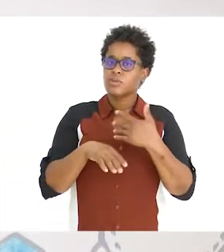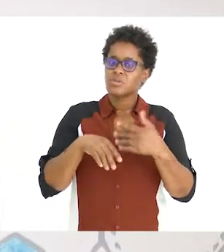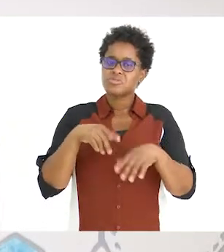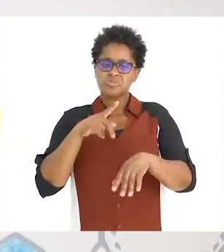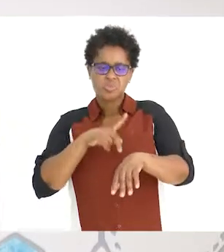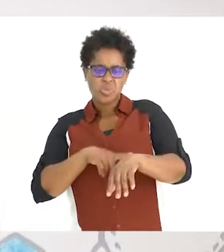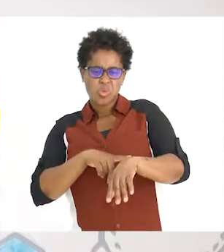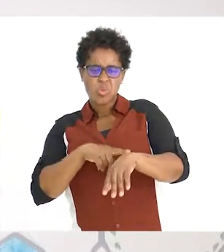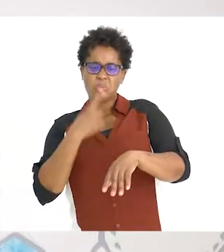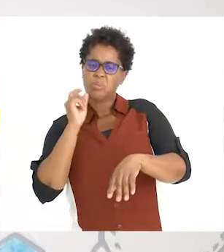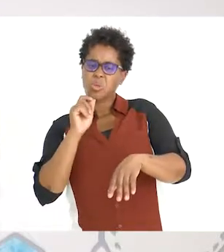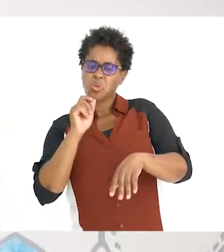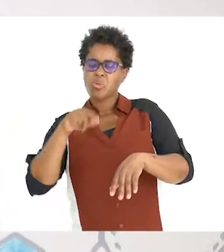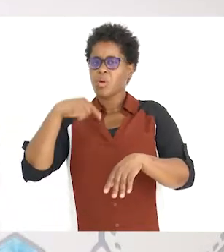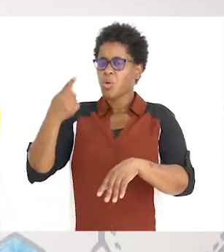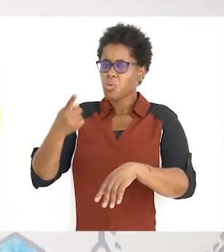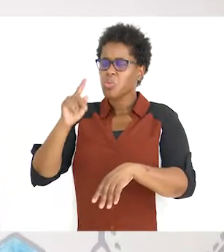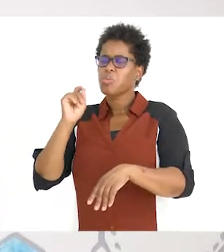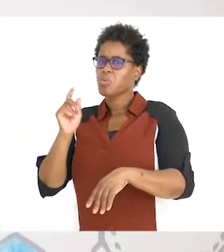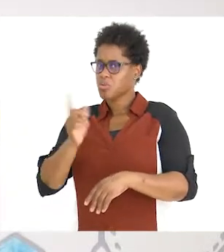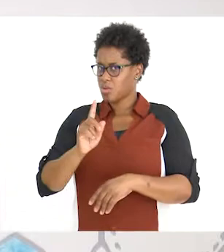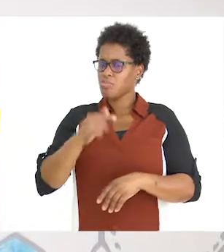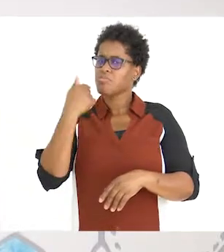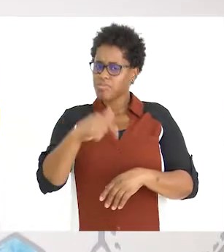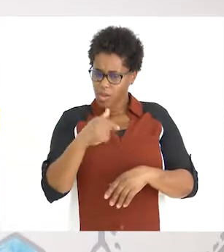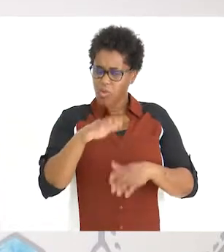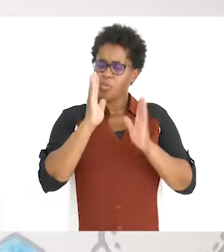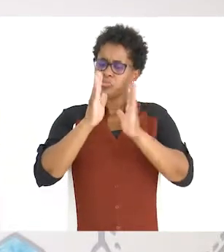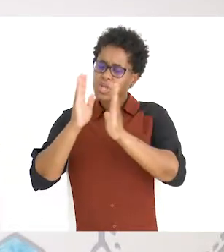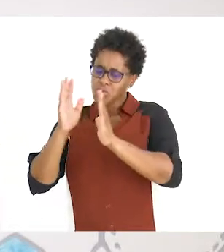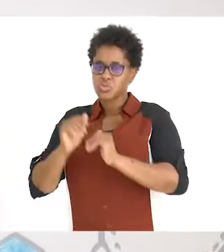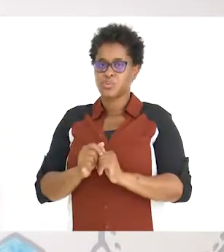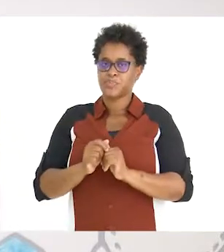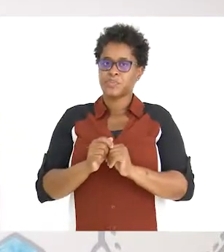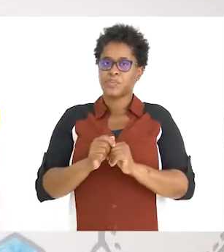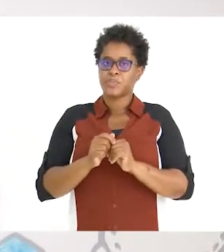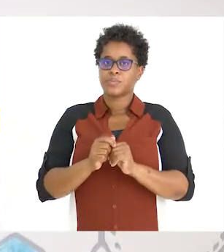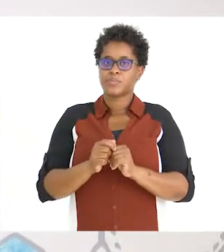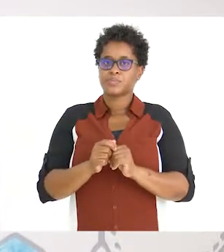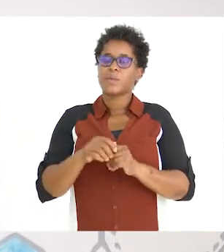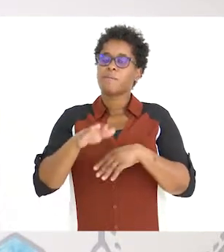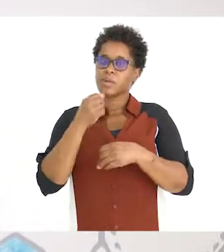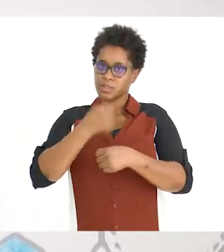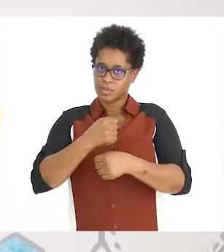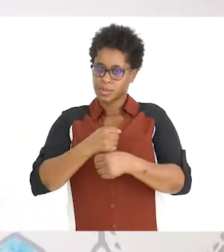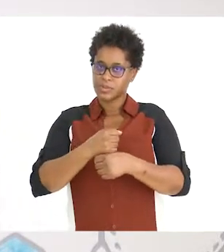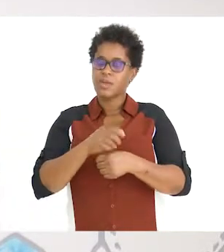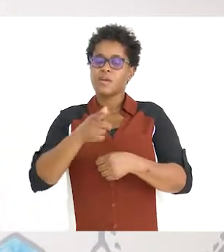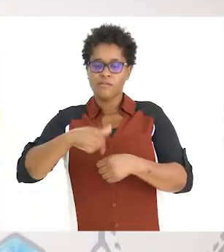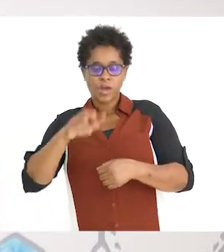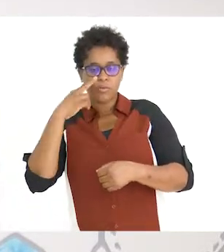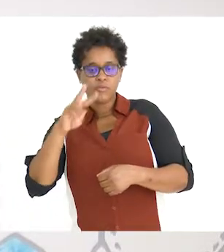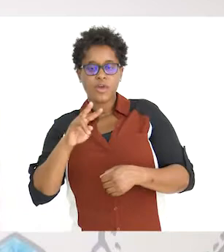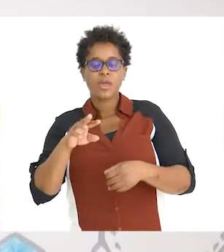o outro. Portanto, tem um processo de produção. Portanto, vamos lá ver primeiro